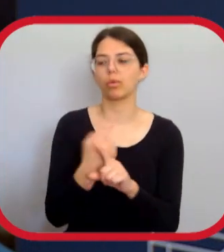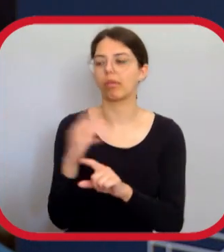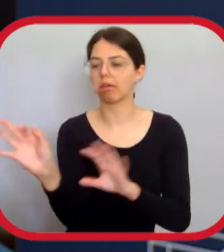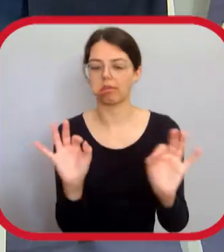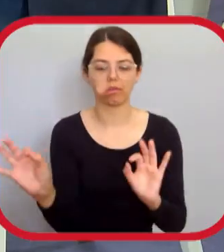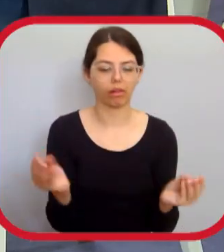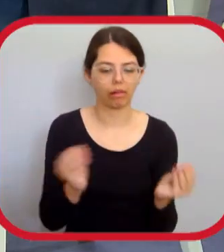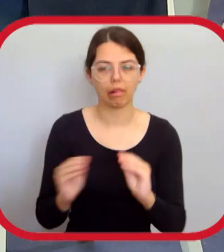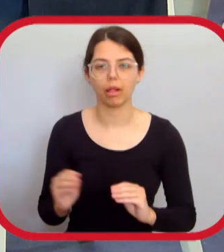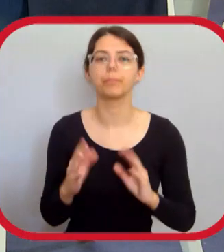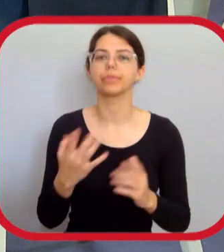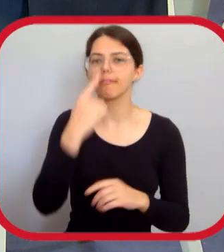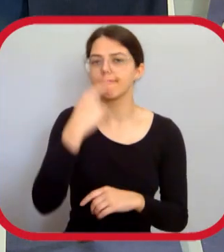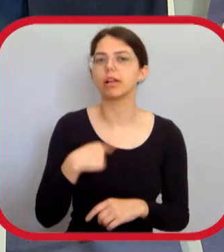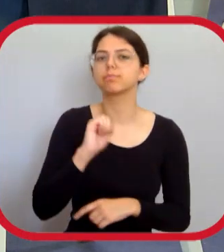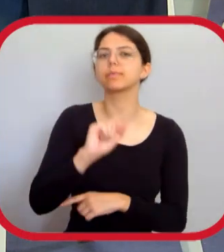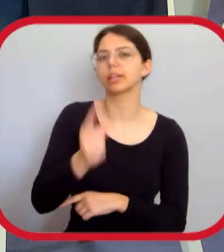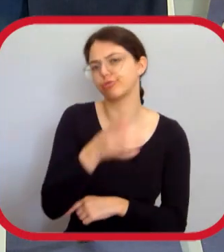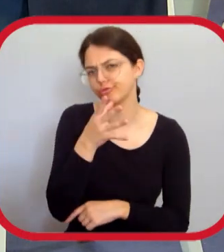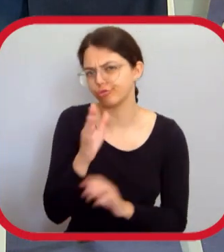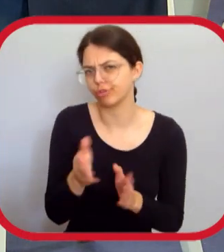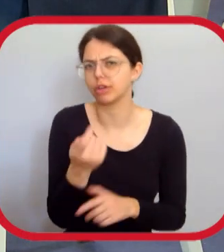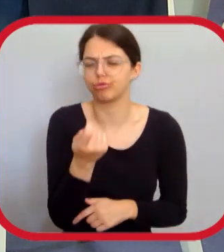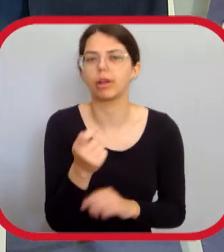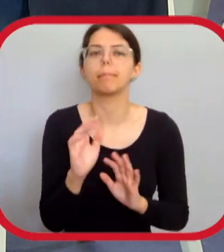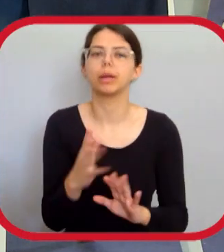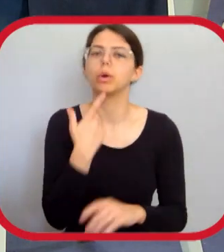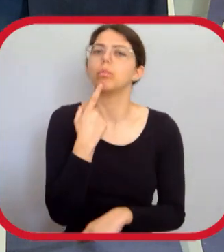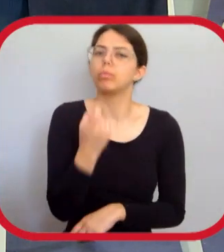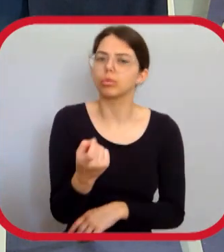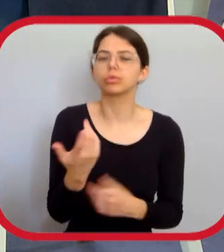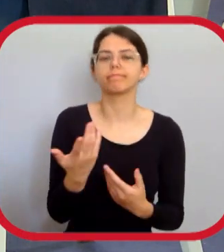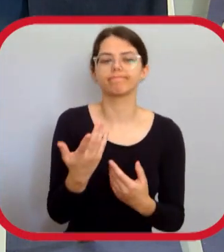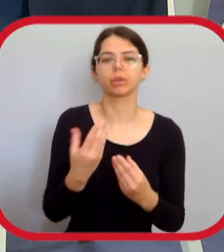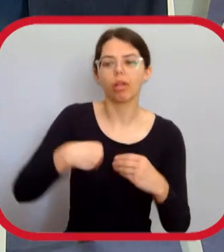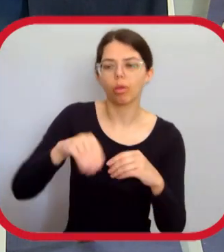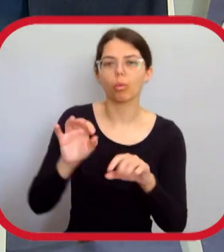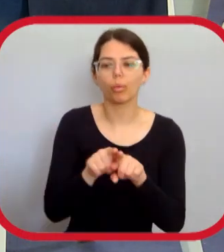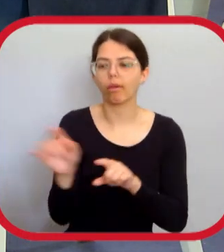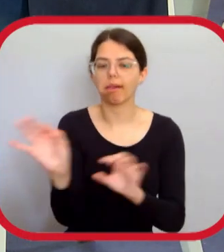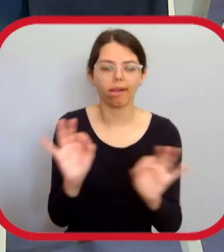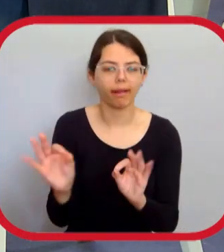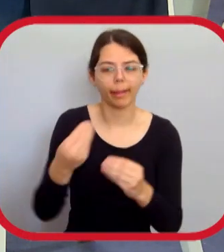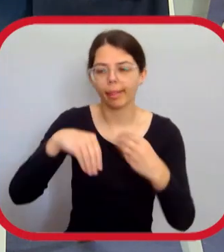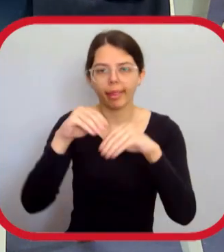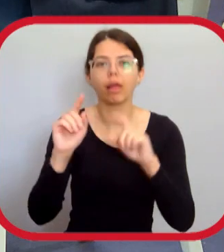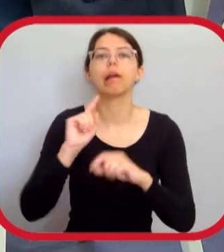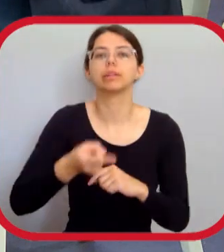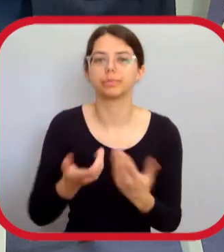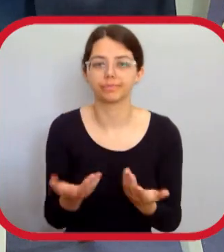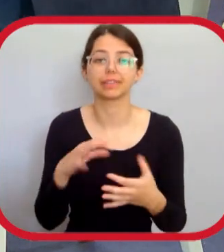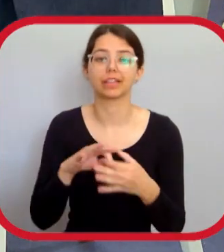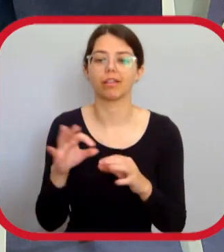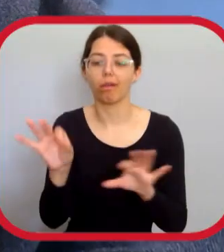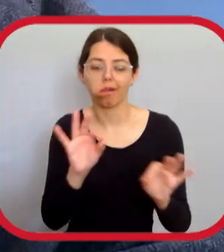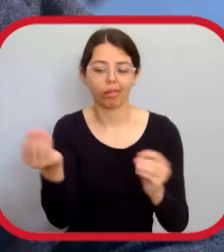retalhos. Que falha é que está a haver aqui nesta ação social? Já falou um bocadinho, mas também lhe pergunto que retalhos são estes? Bom, eu concretamente os